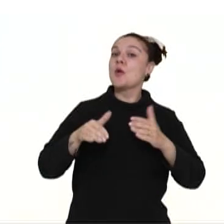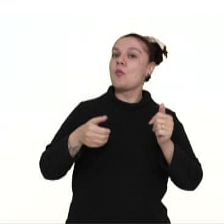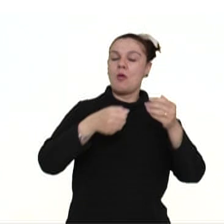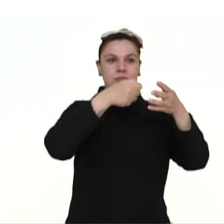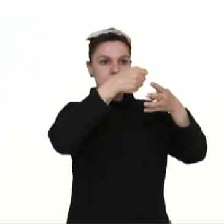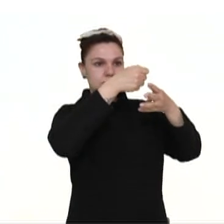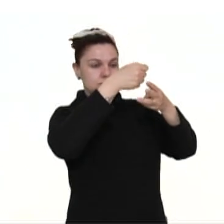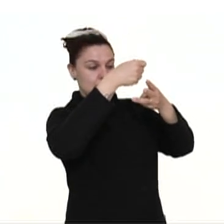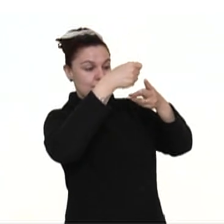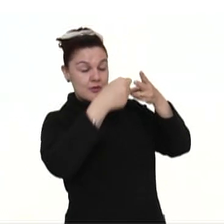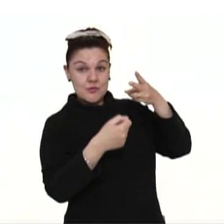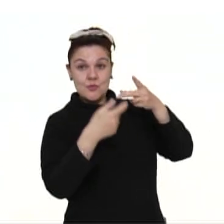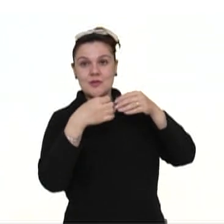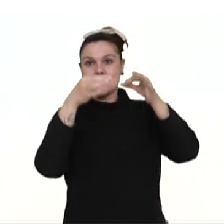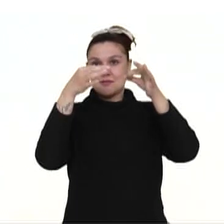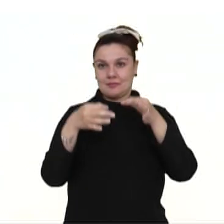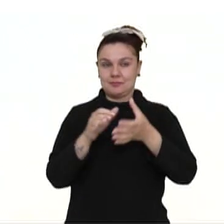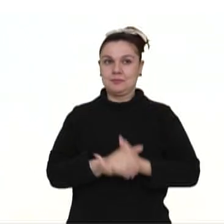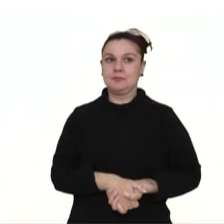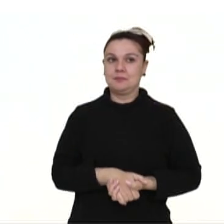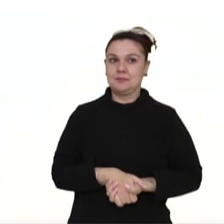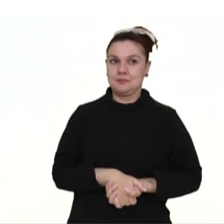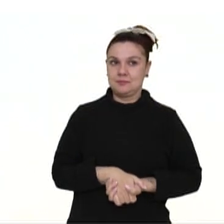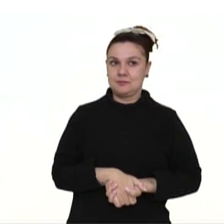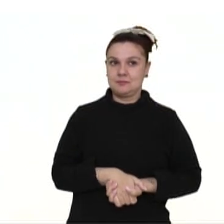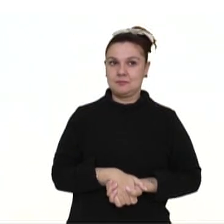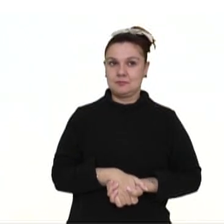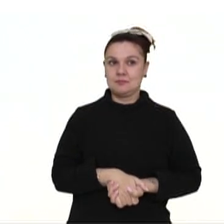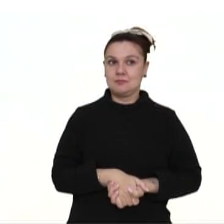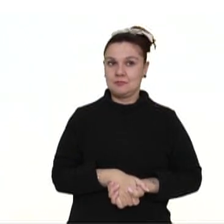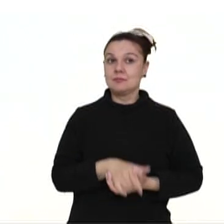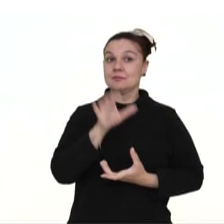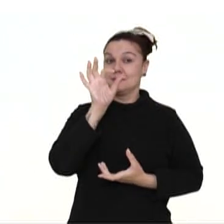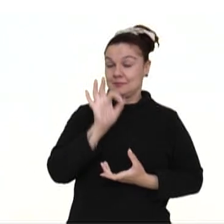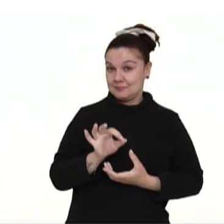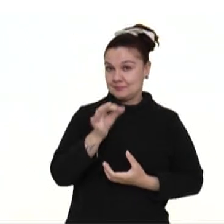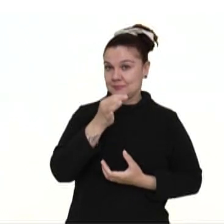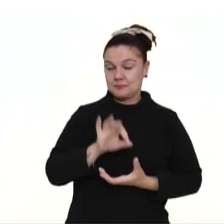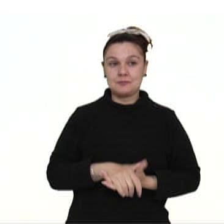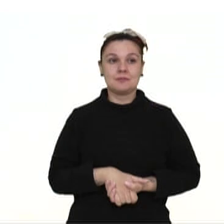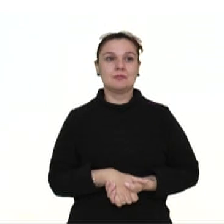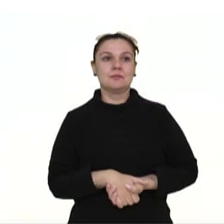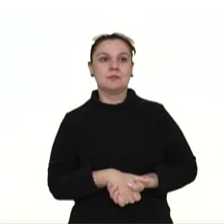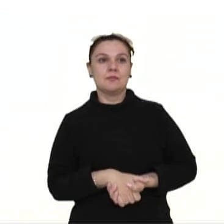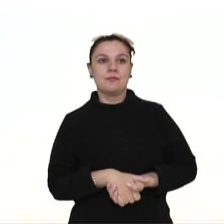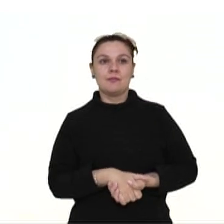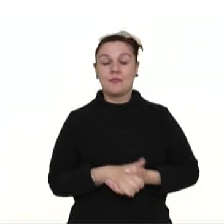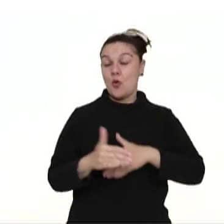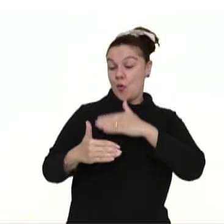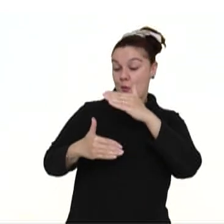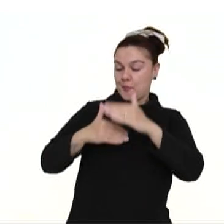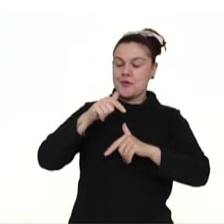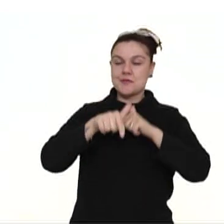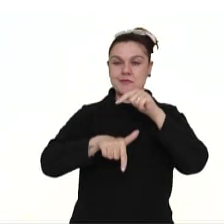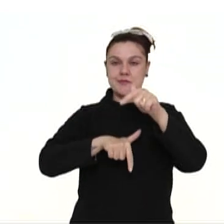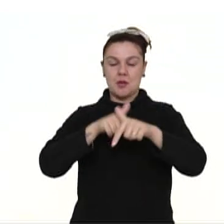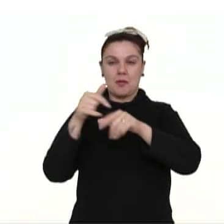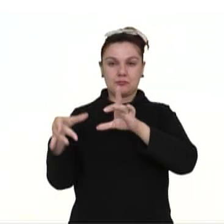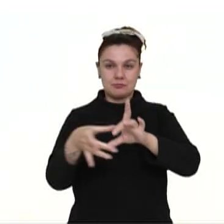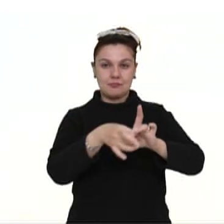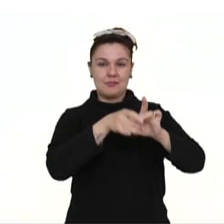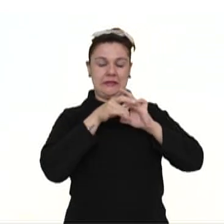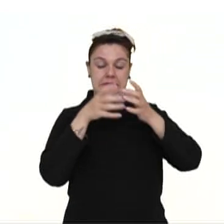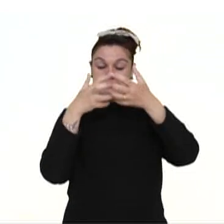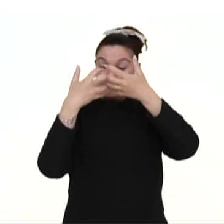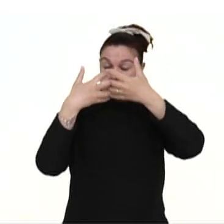seguintes afirmativas estão corretas? Está correta, né? Letra A. O processo de trabalho envolve uma